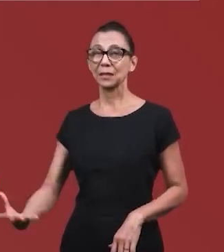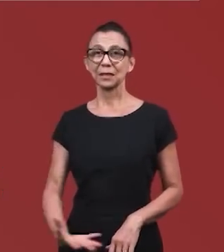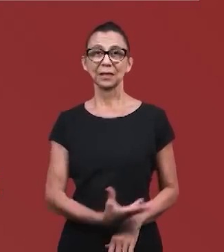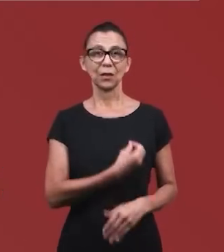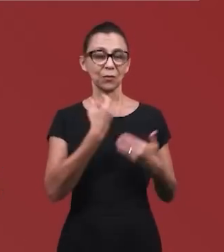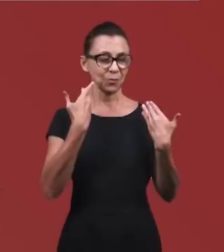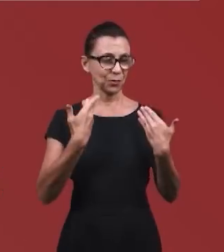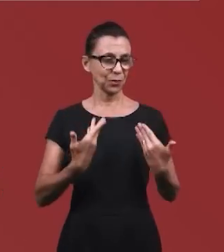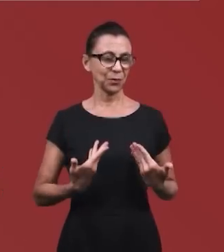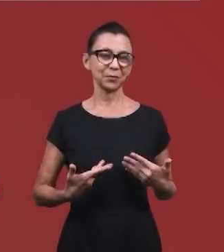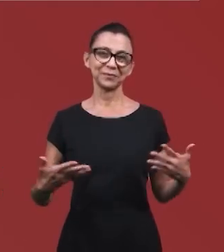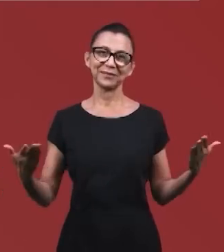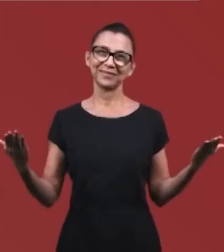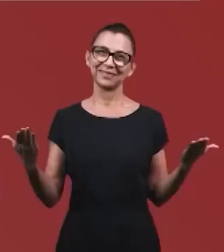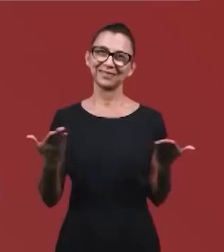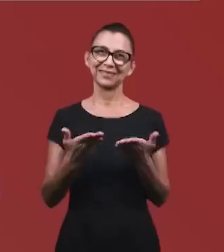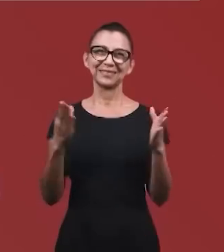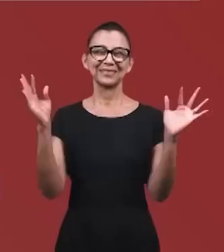agora sou